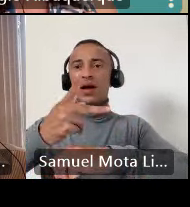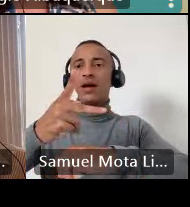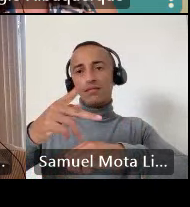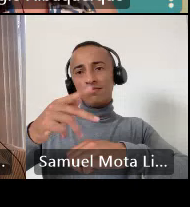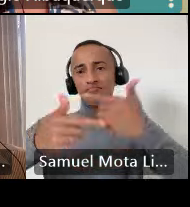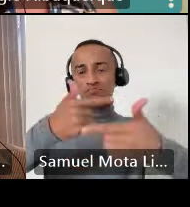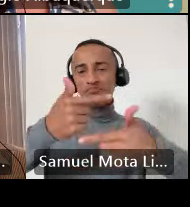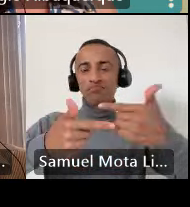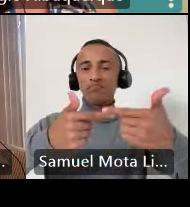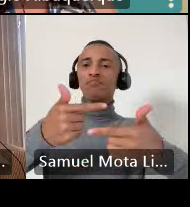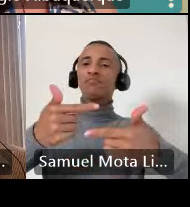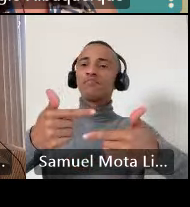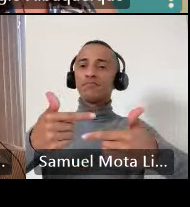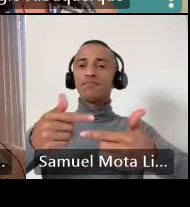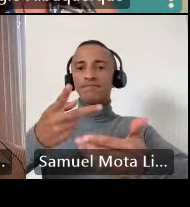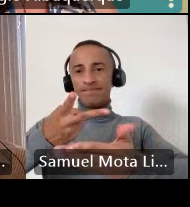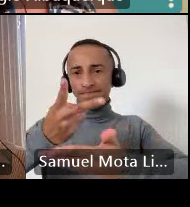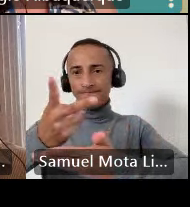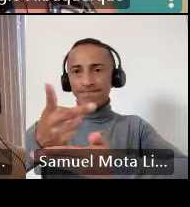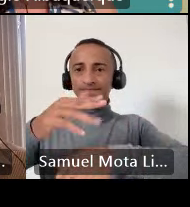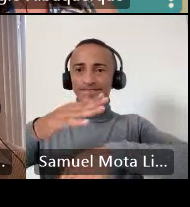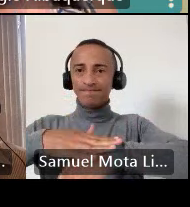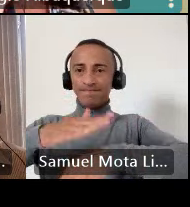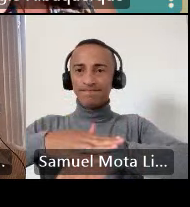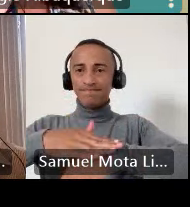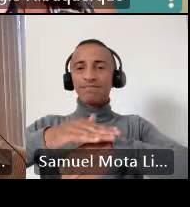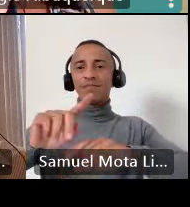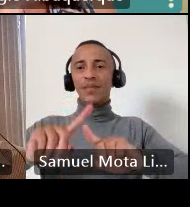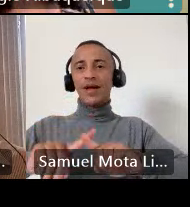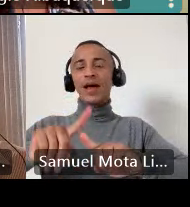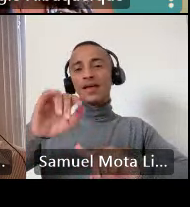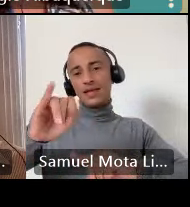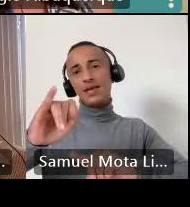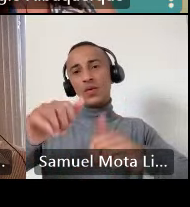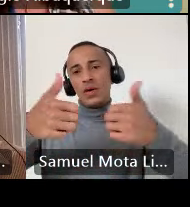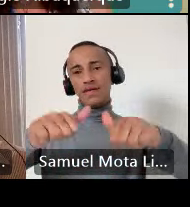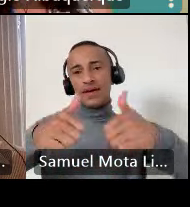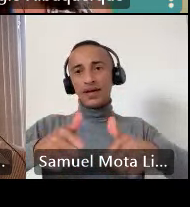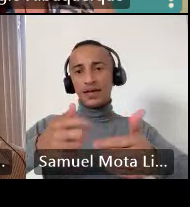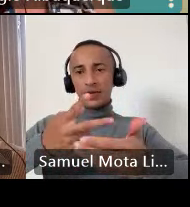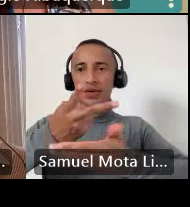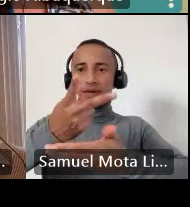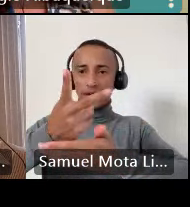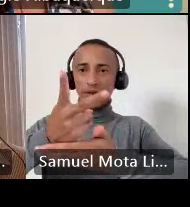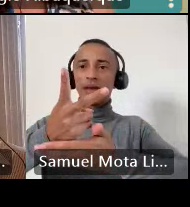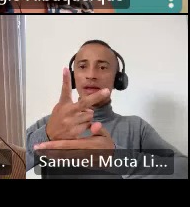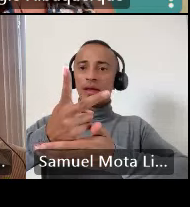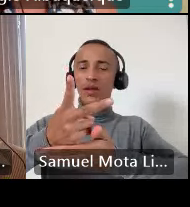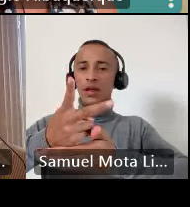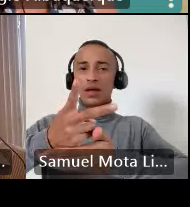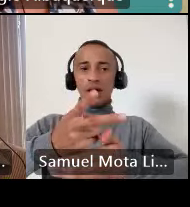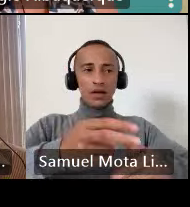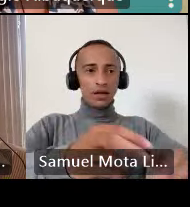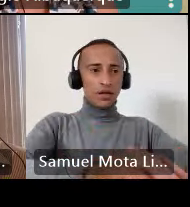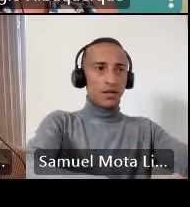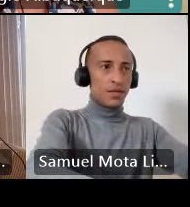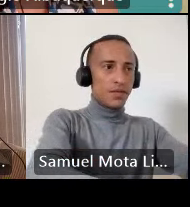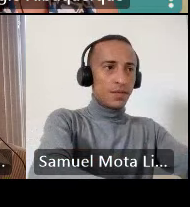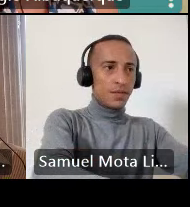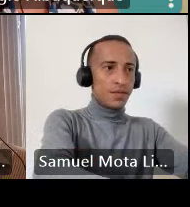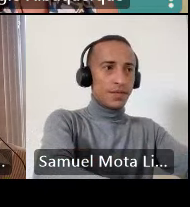tomar vai nos tomar tempo mas tem uma uma analogia que eu gosto muito que é eh parece muito com aquela questão quando a gente tá